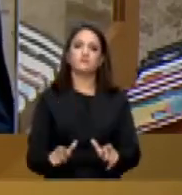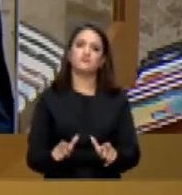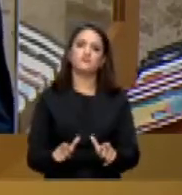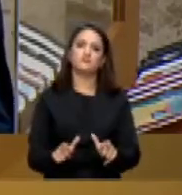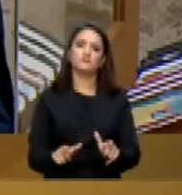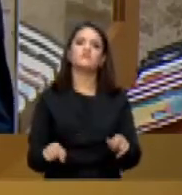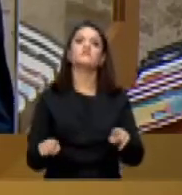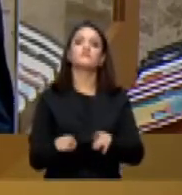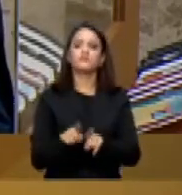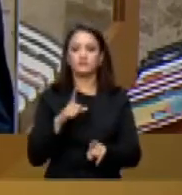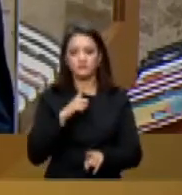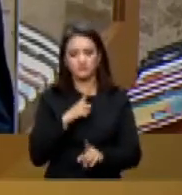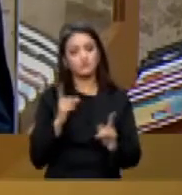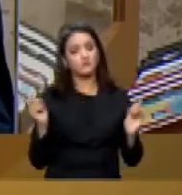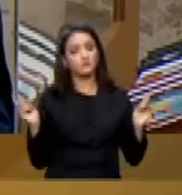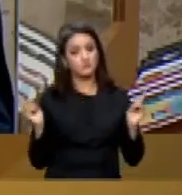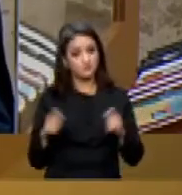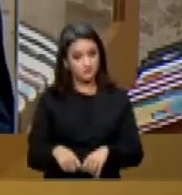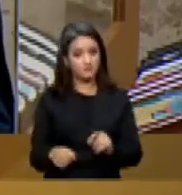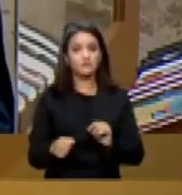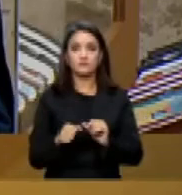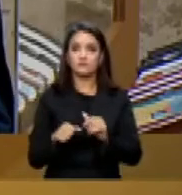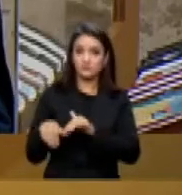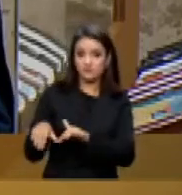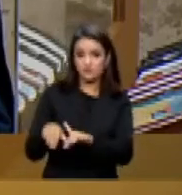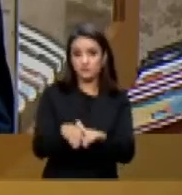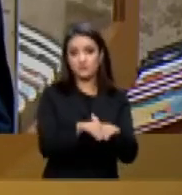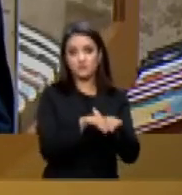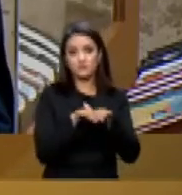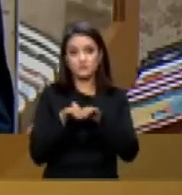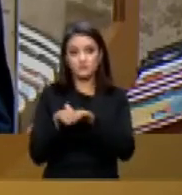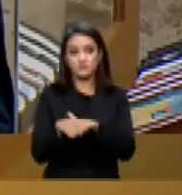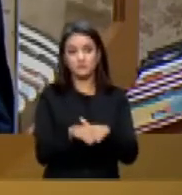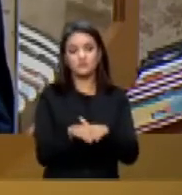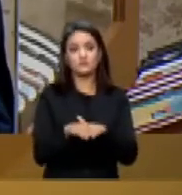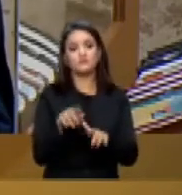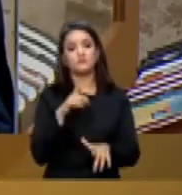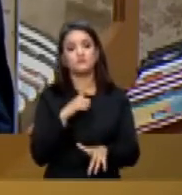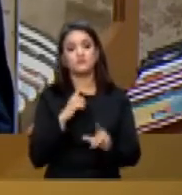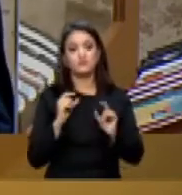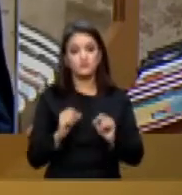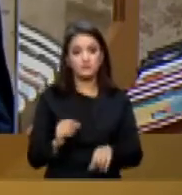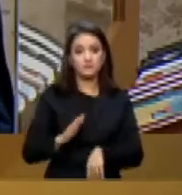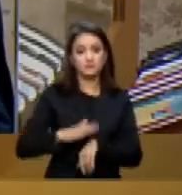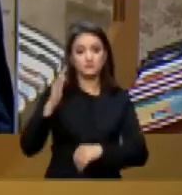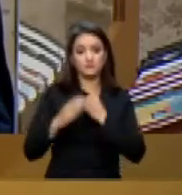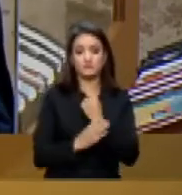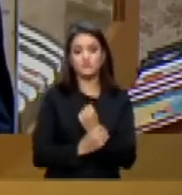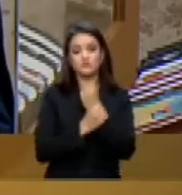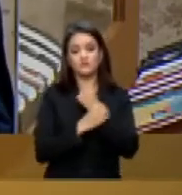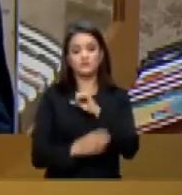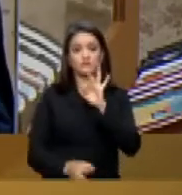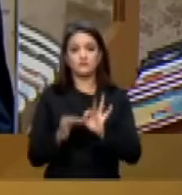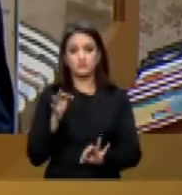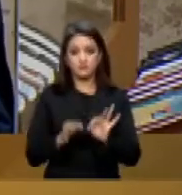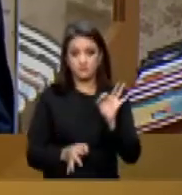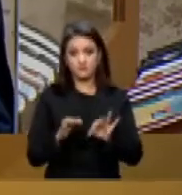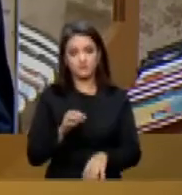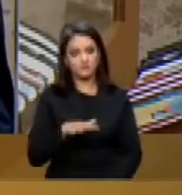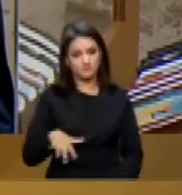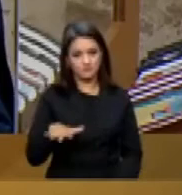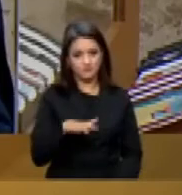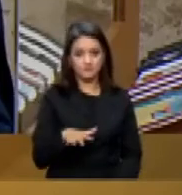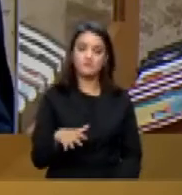e que sejam passíveis de uniformização, estabelecendo-se uma maior segurança jurídica para esse setor de